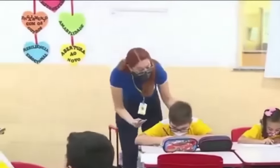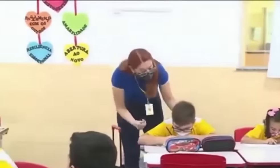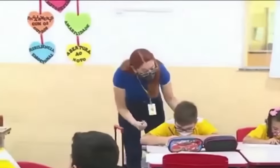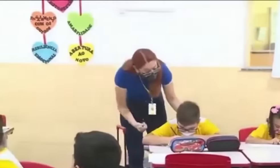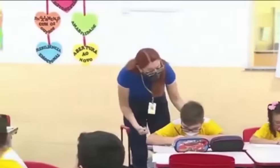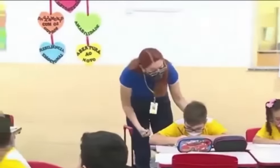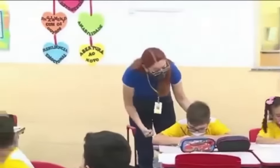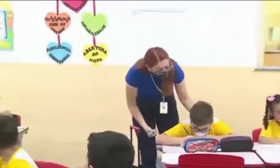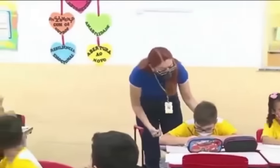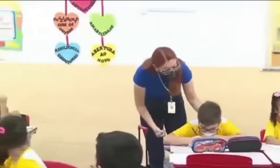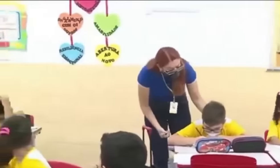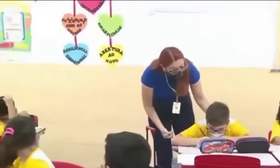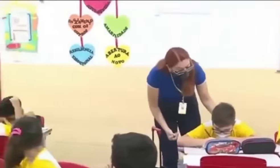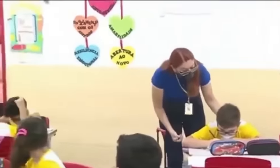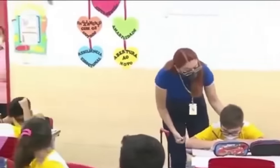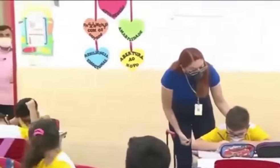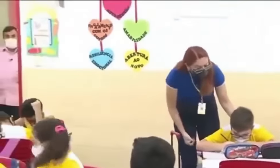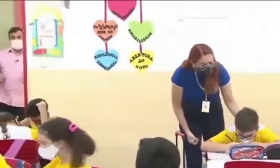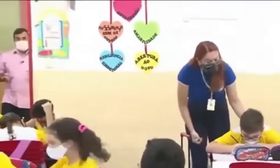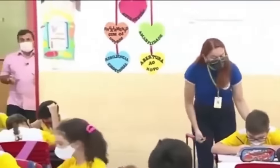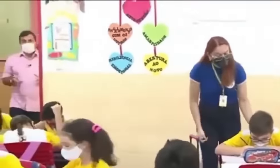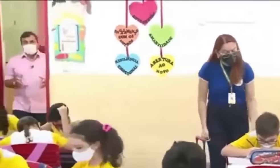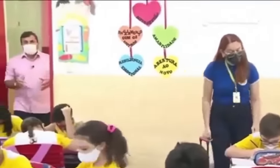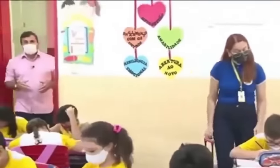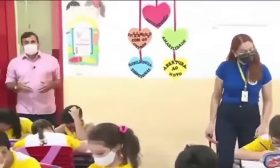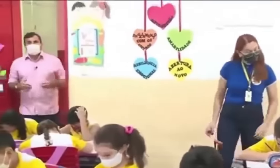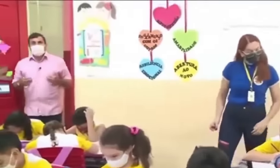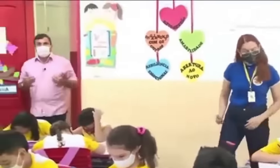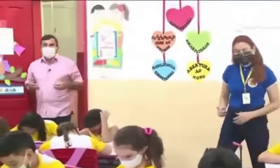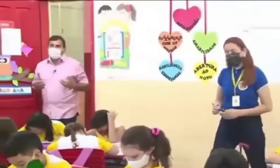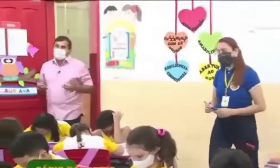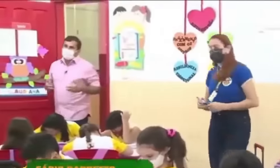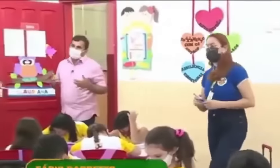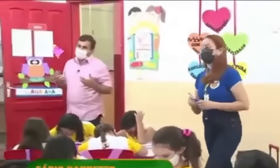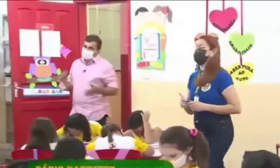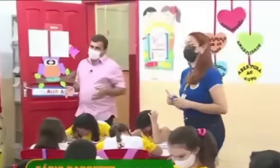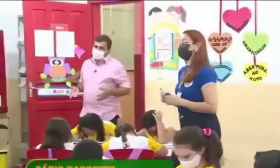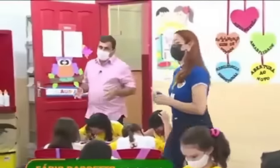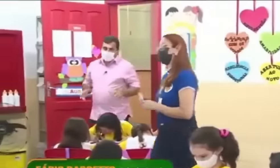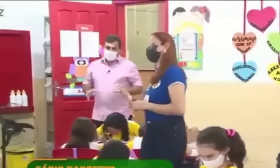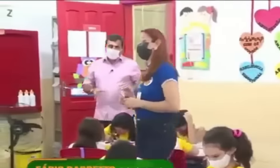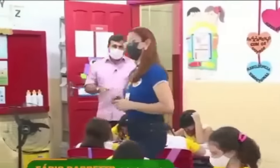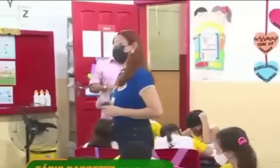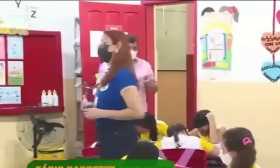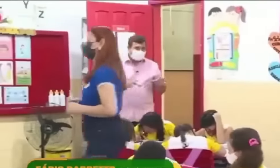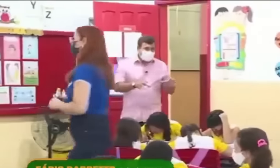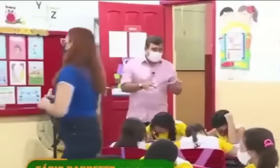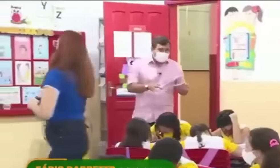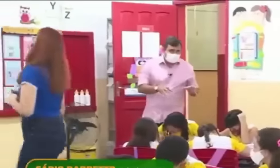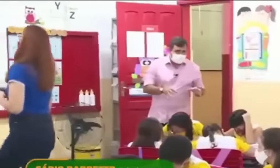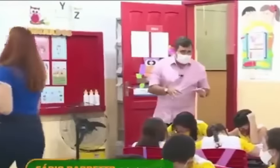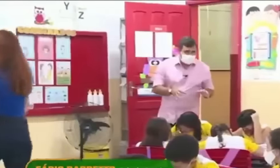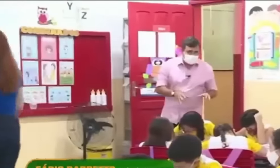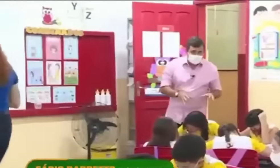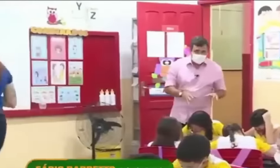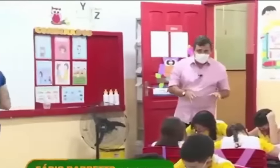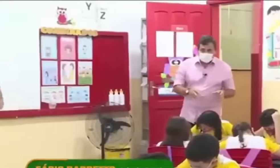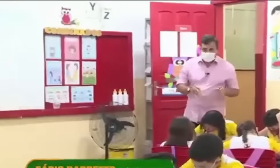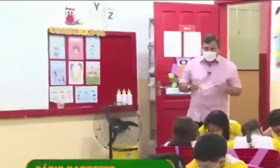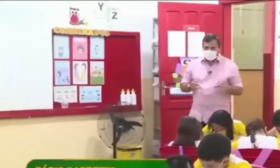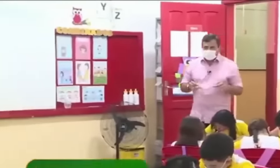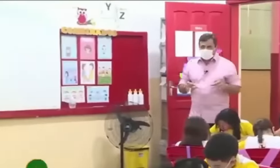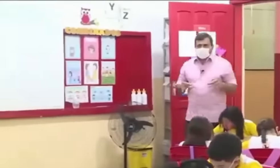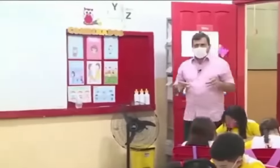Os professores trabalham com uma metodologia que propõe resultados incontestáveis. Quando cada uma dessas